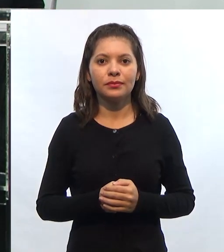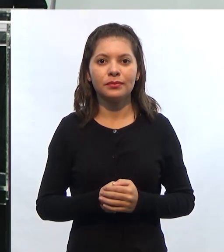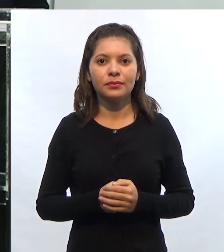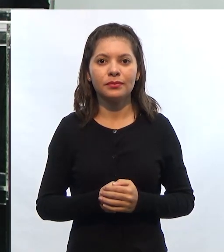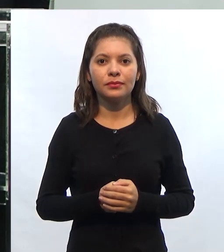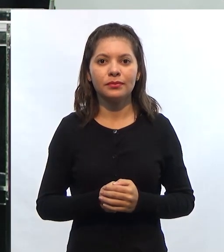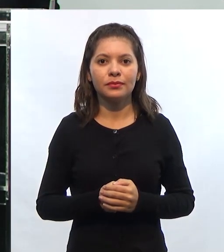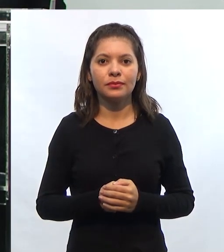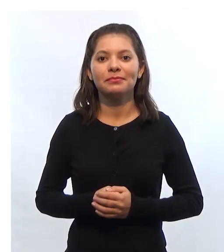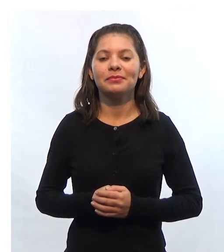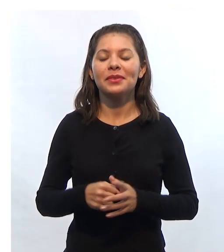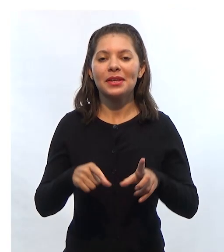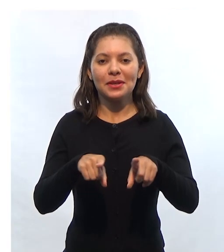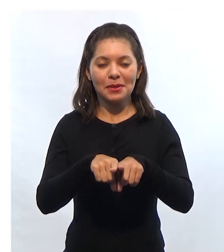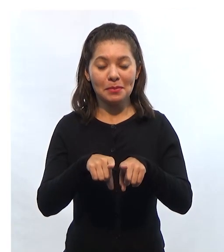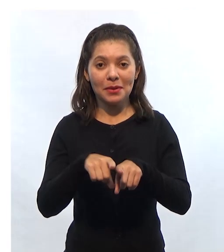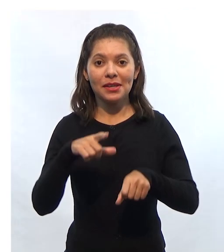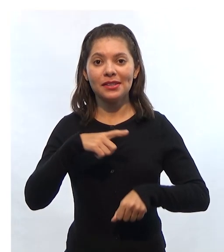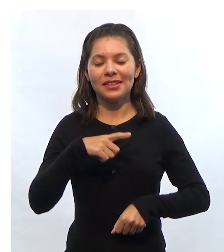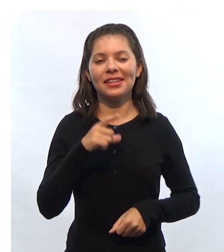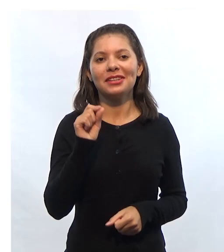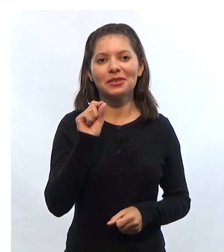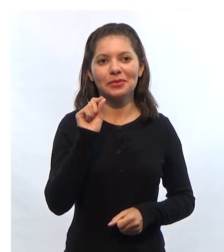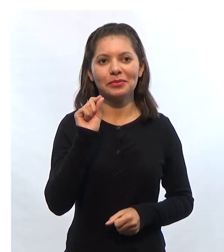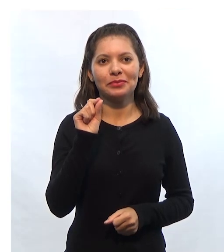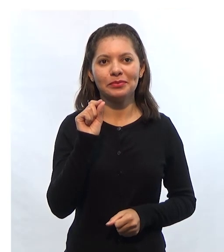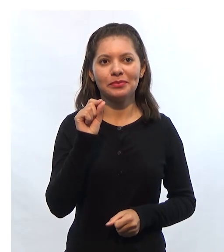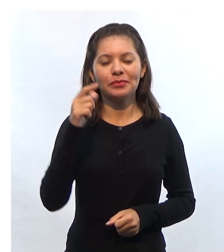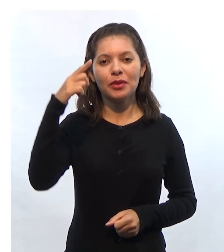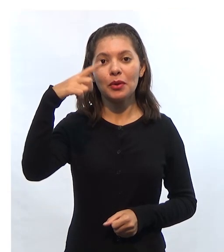pensado. Aí tem um